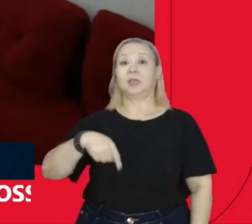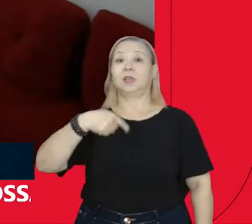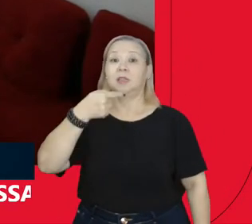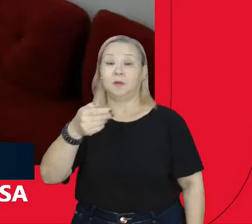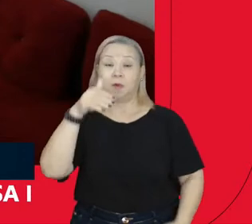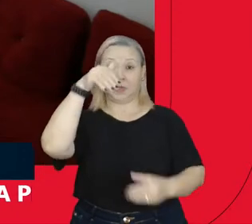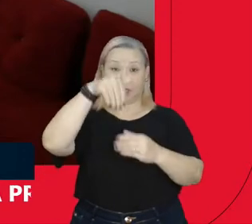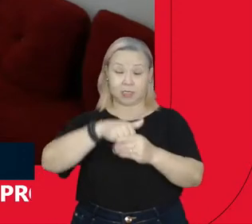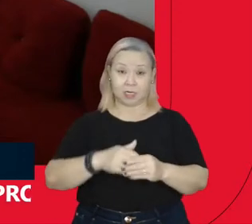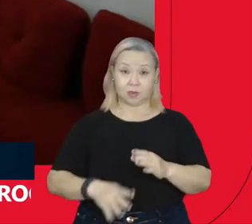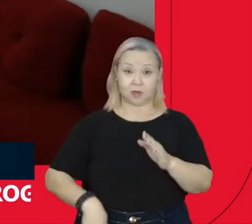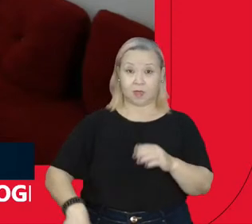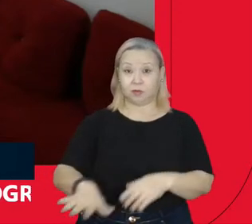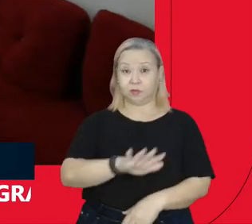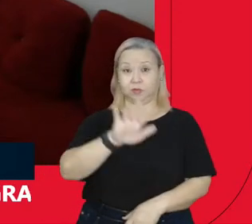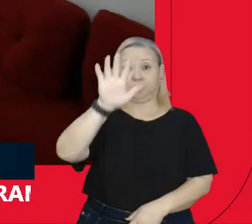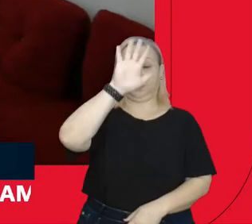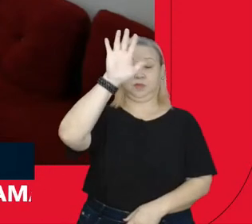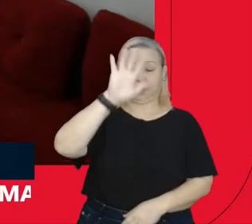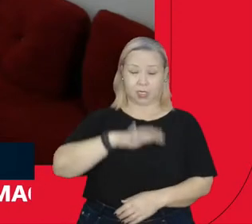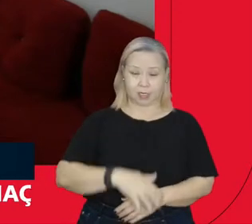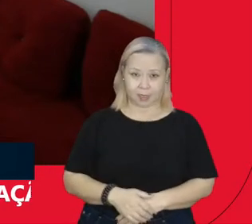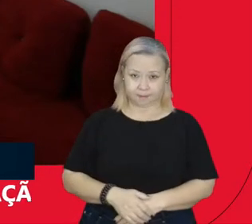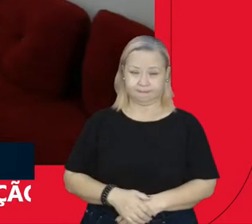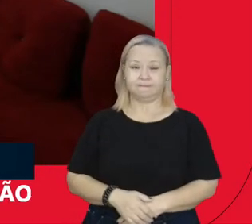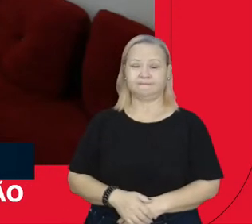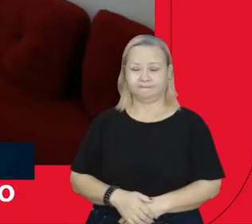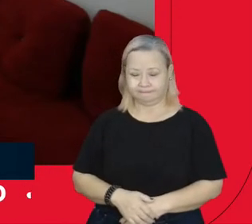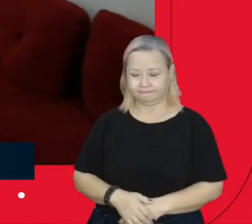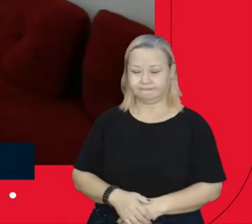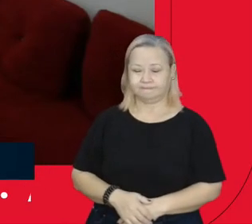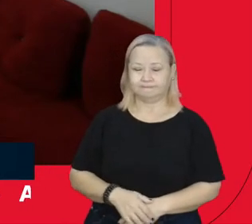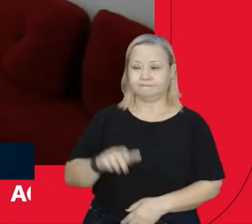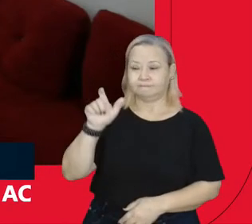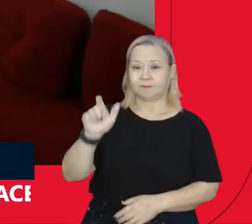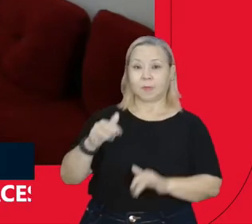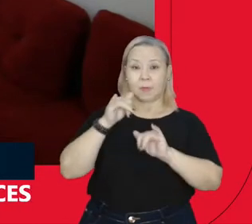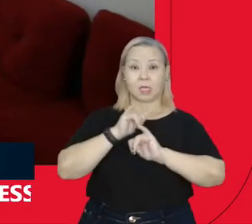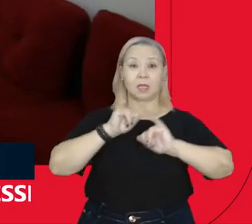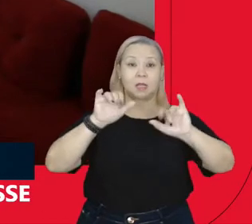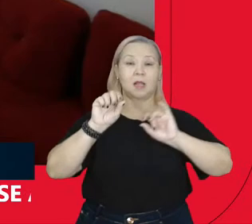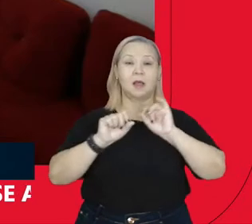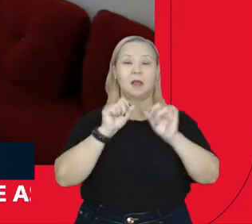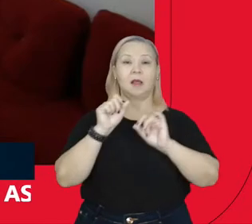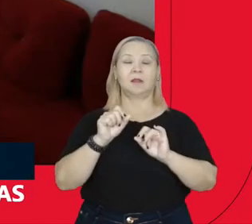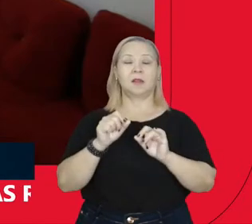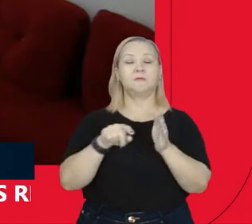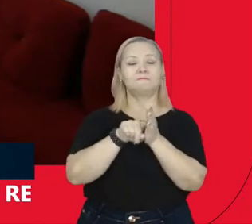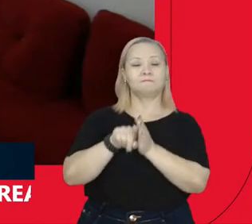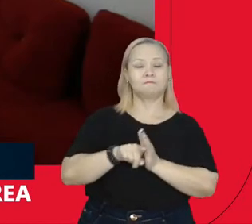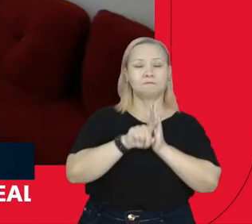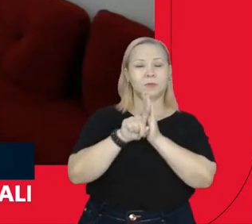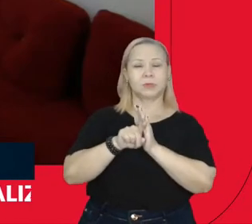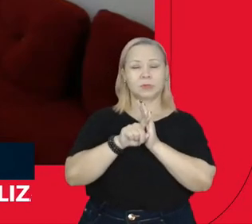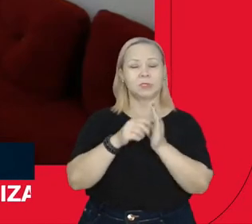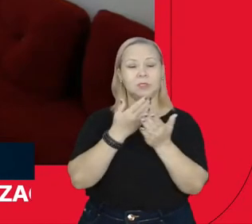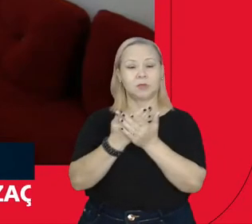das eleições. Segundo declarou o supervisor técnico do Departamento Intersindical de Estatística e